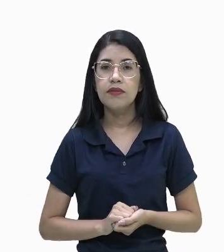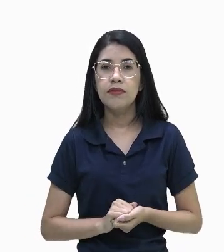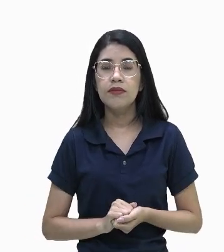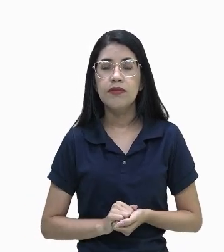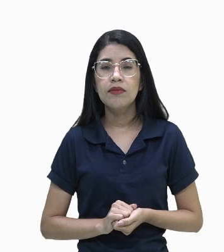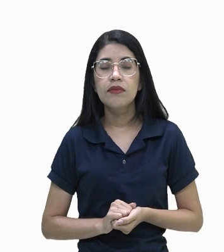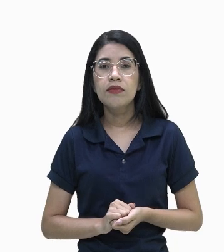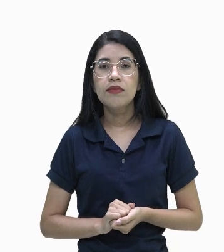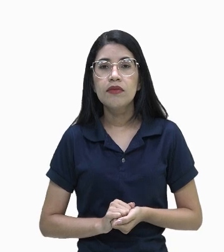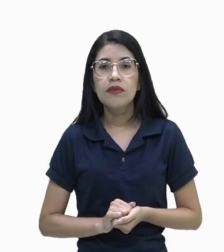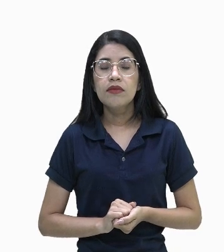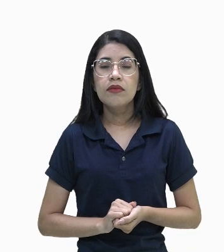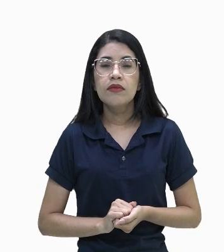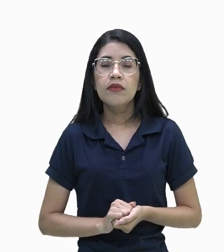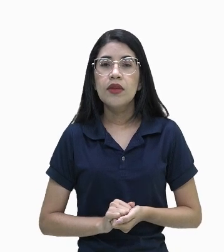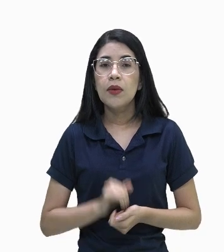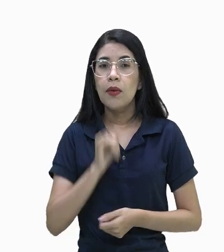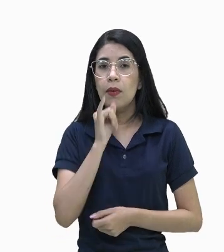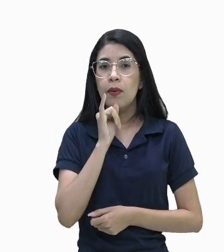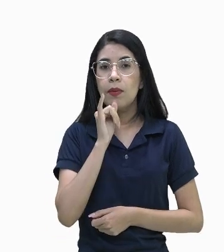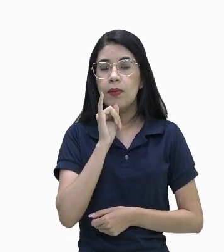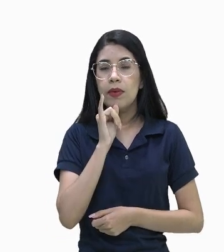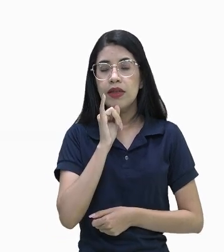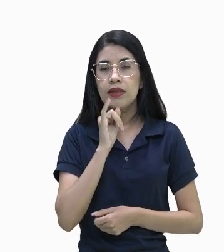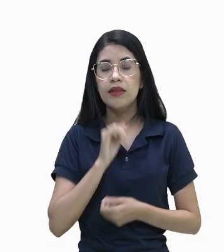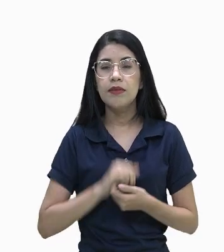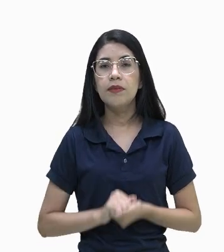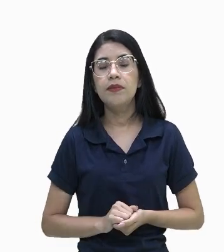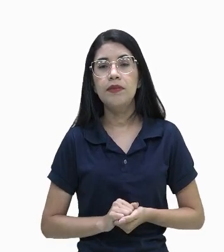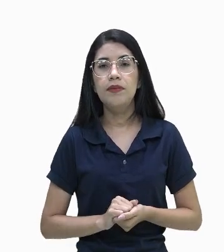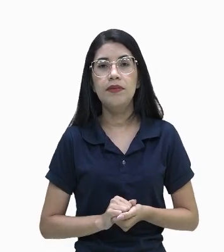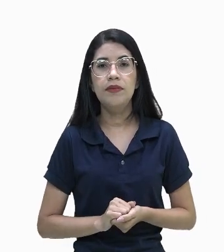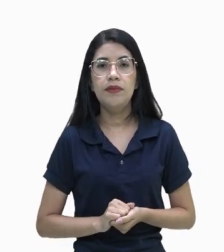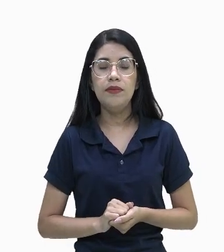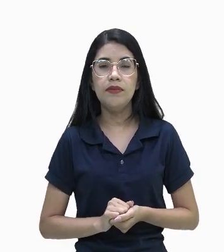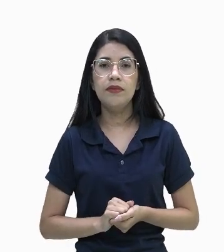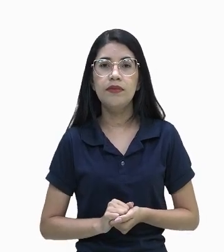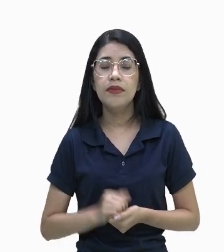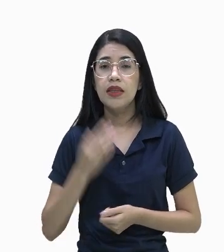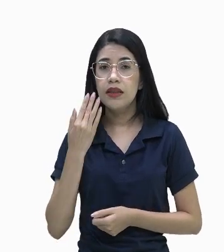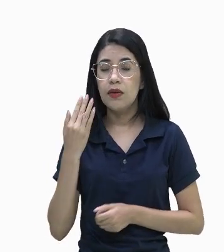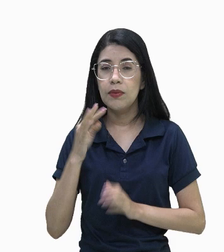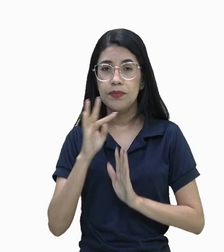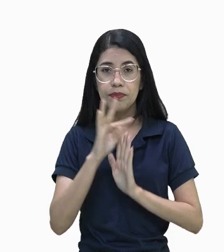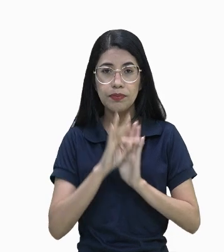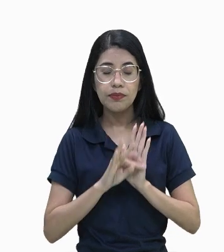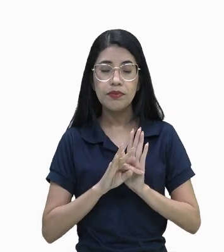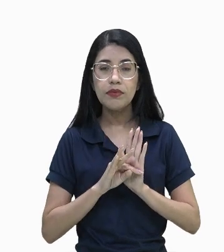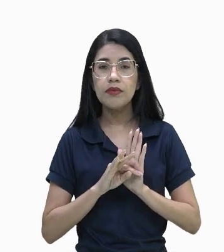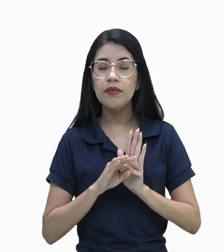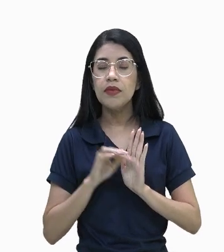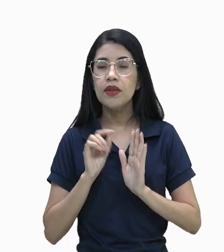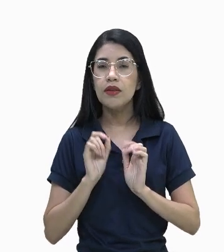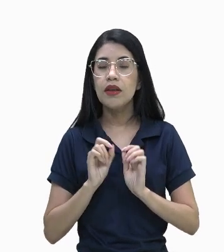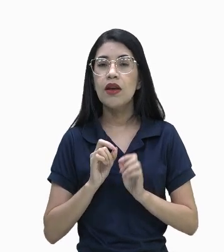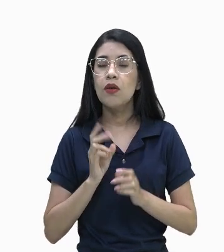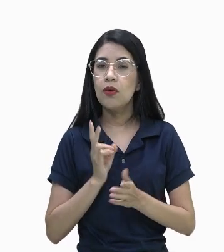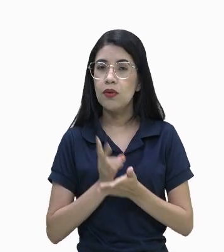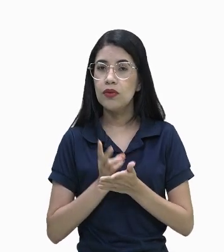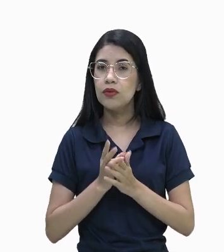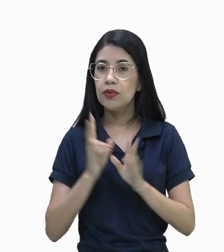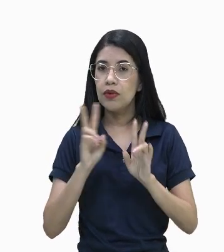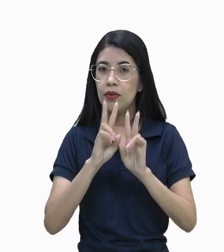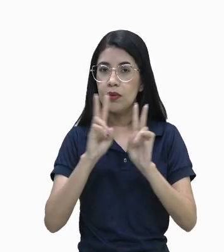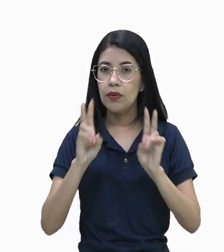ok? Vamos exemplificar, então, um exemplo disto? Então, olhem só, neste parágrafo, lembrando, continuamos no tema, a